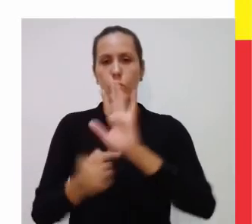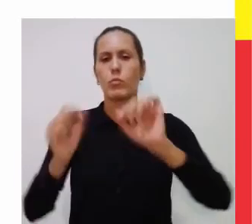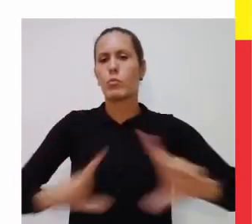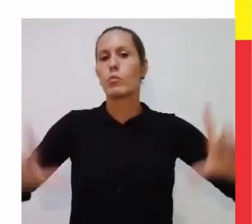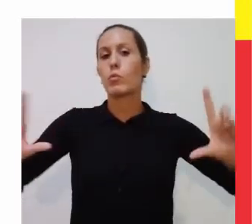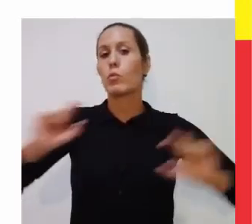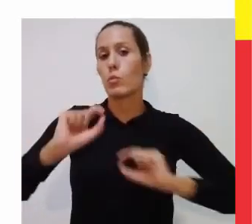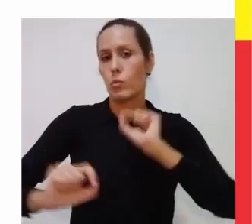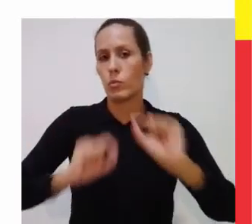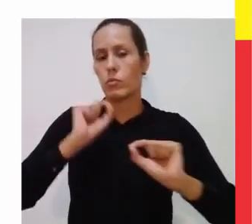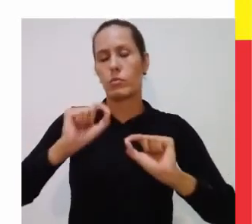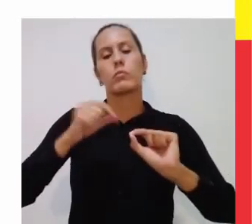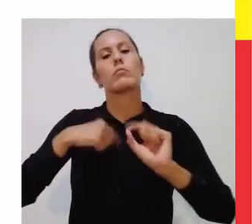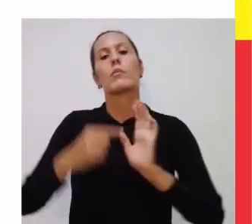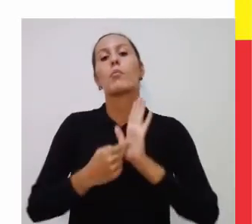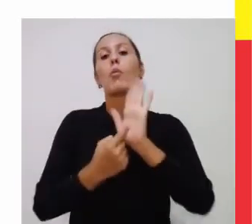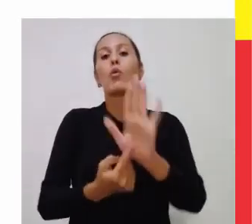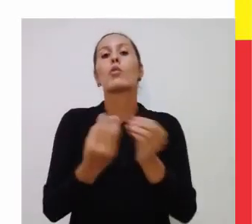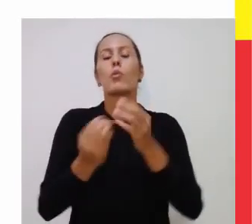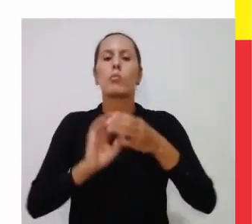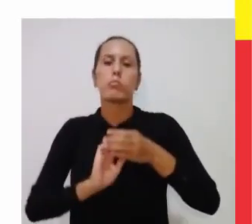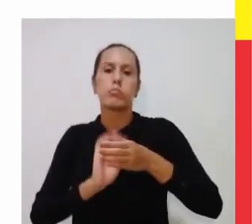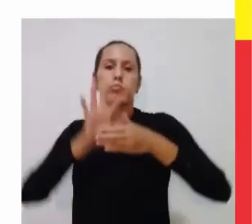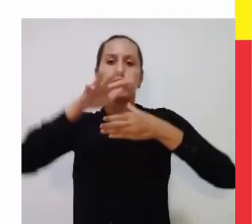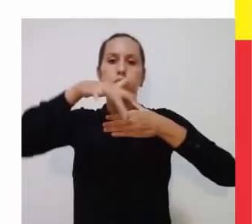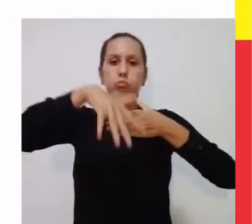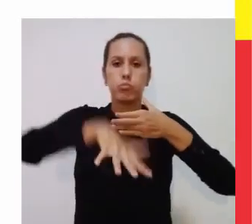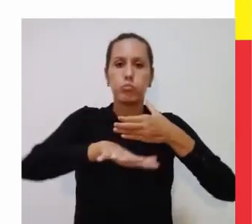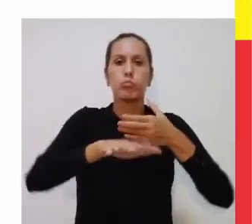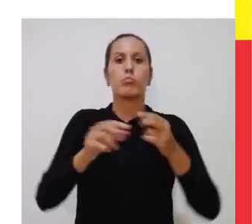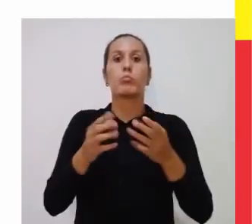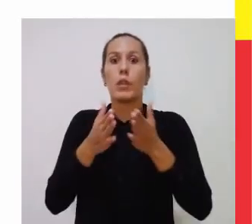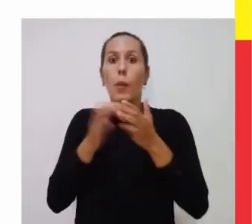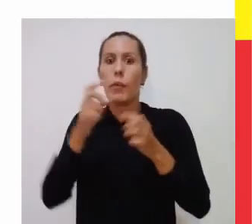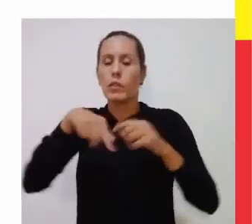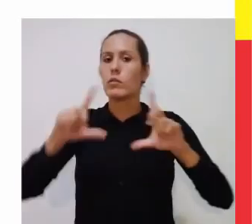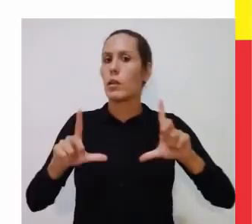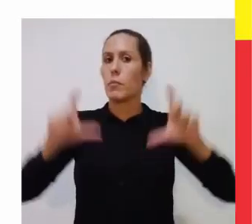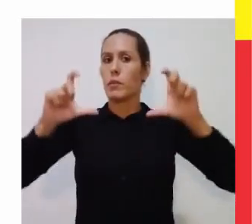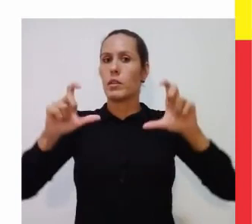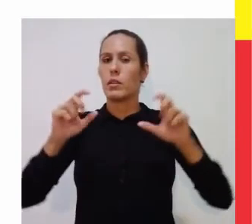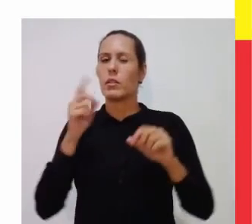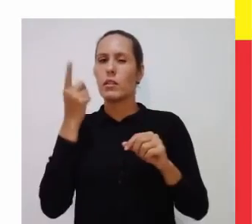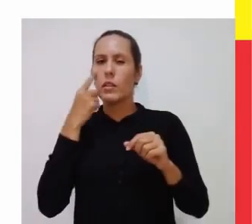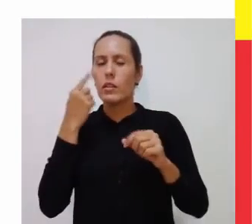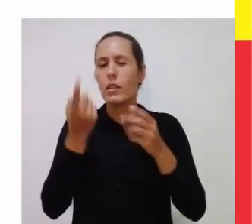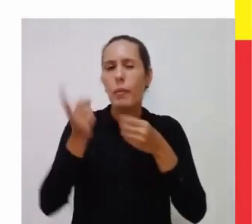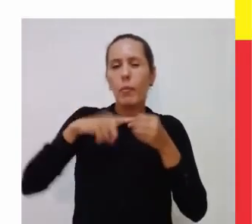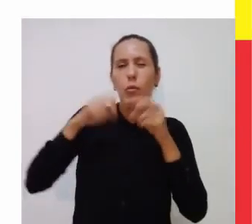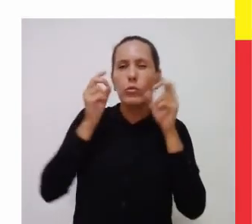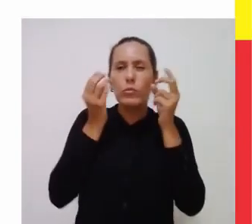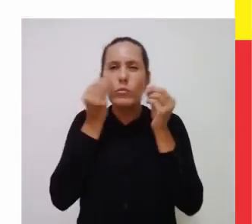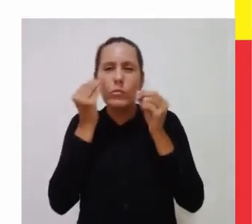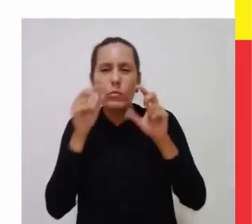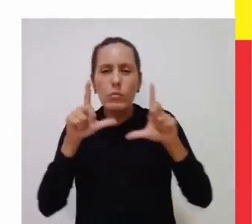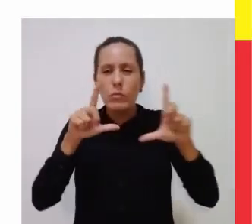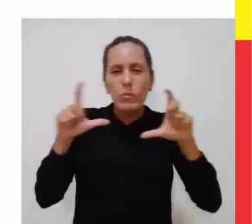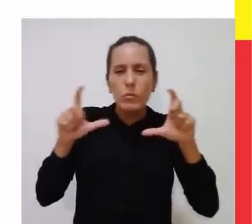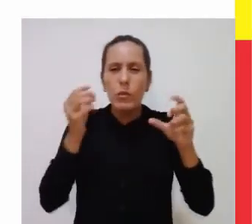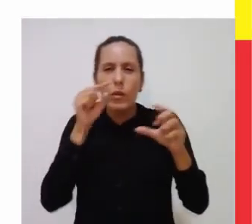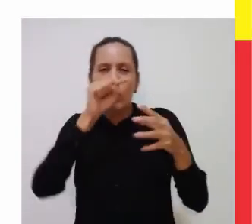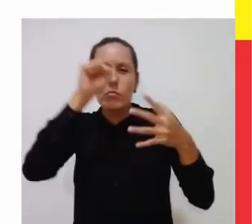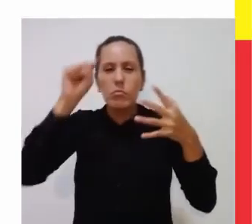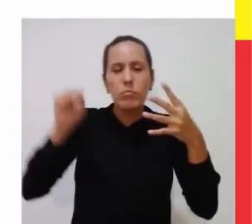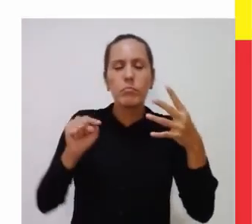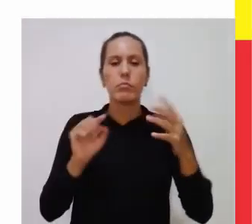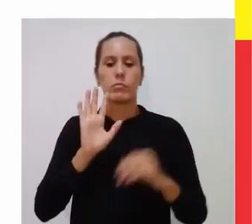Essa imagem ela mostra mais ou menos como funciona um vulcão, tá? Então peço que vocês tirem print e depois observem cada ponto desse. Mas